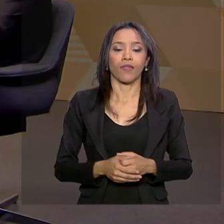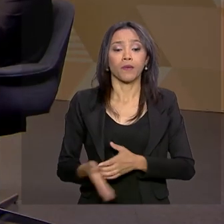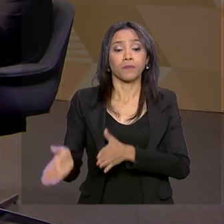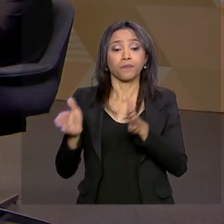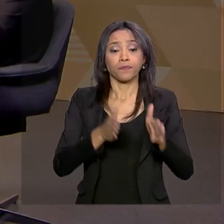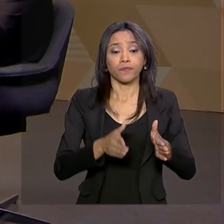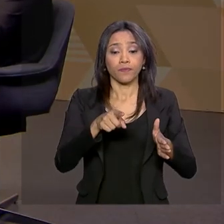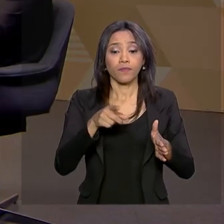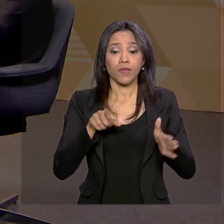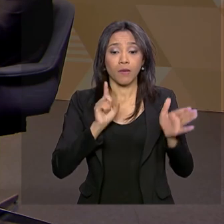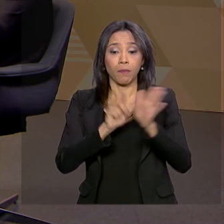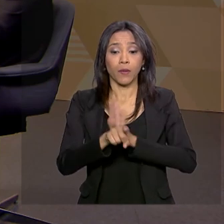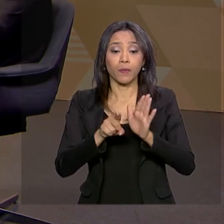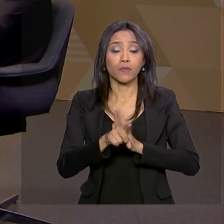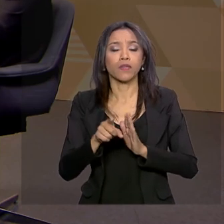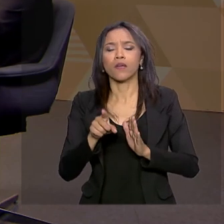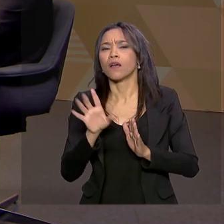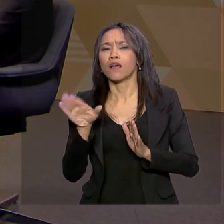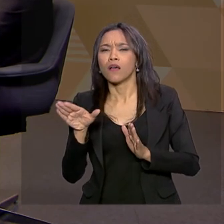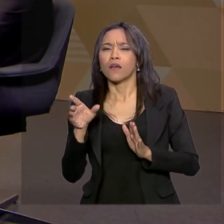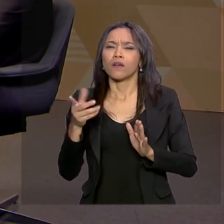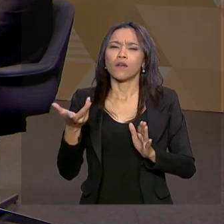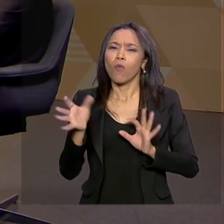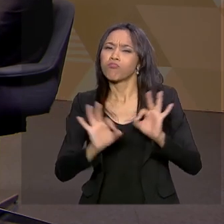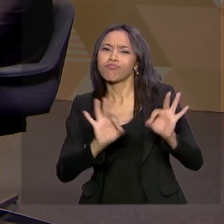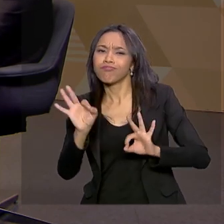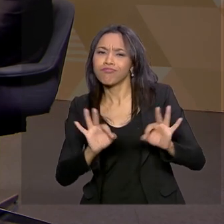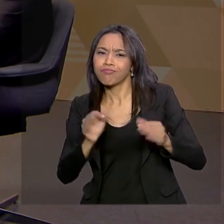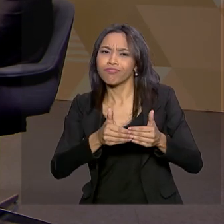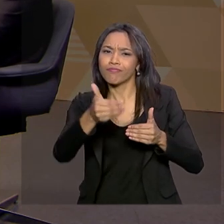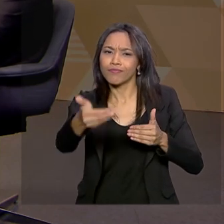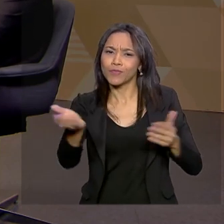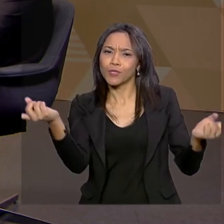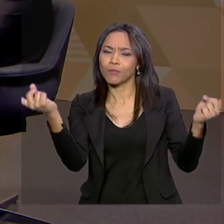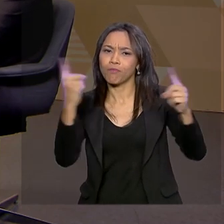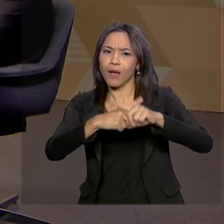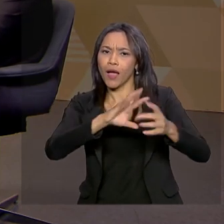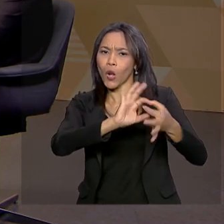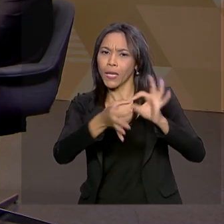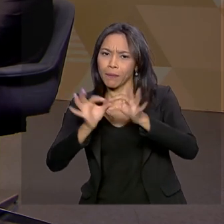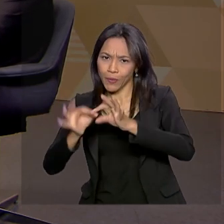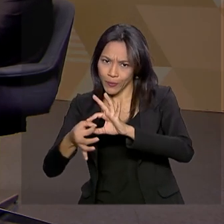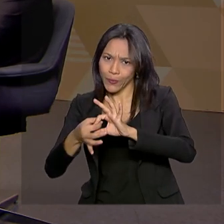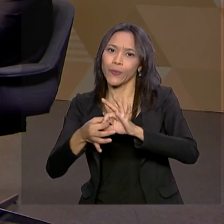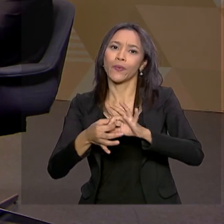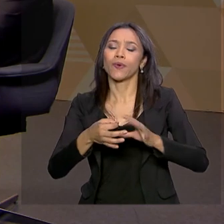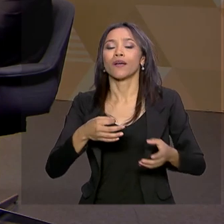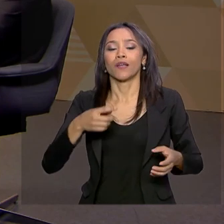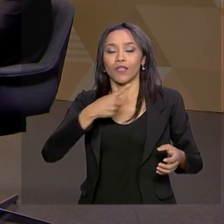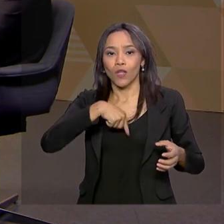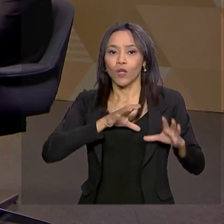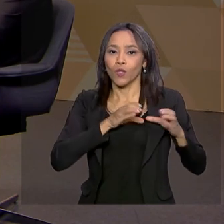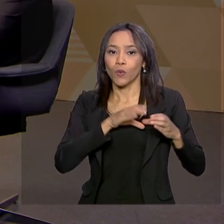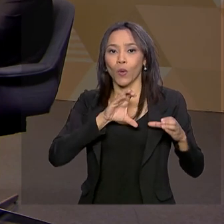Expectativa em relação à colocação nos Jogos Olímpicos? A expectativa tanto nossa quanto do COB e